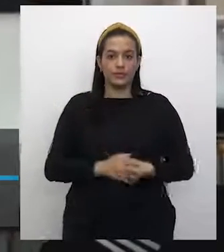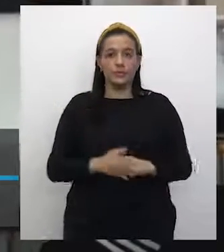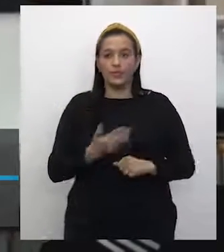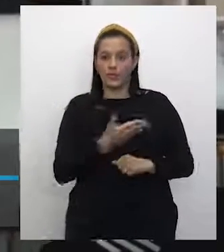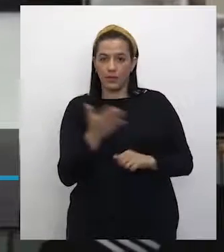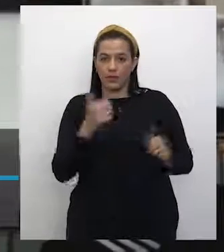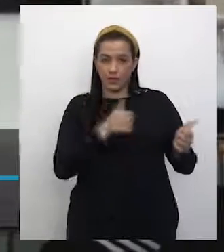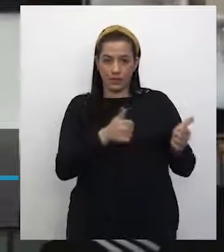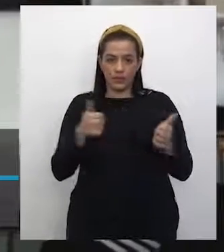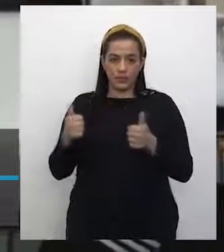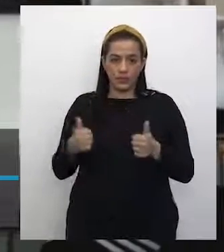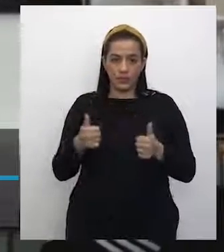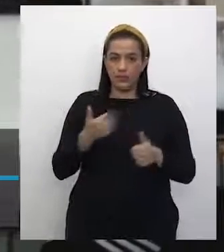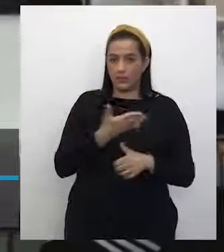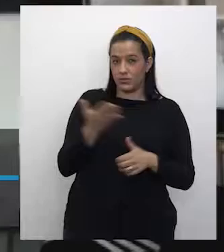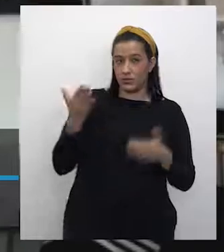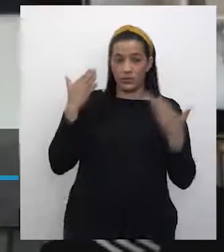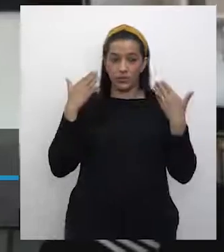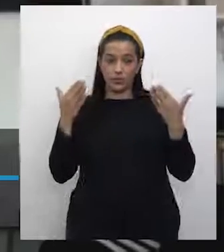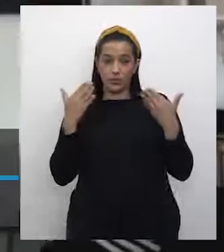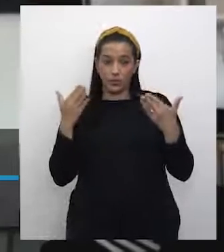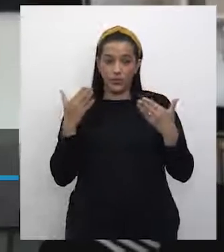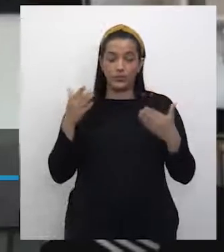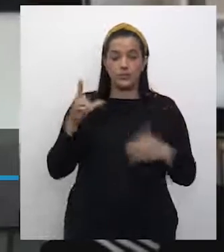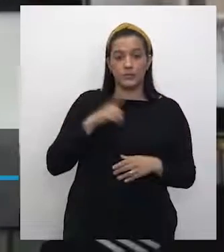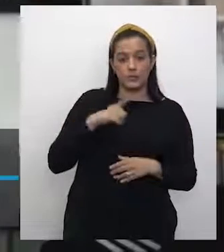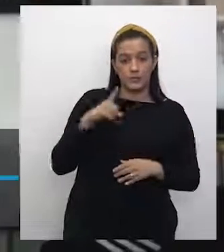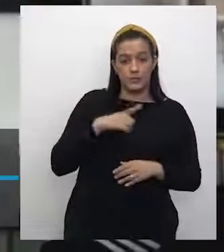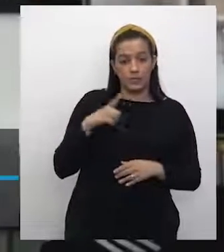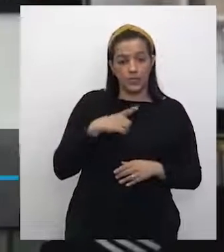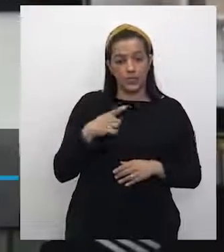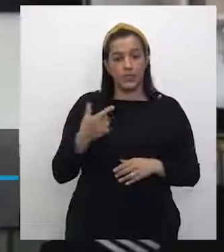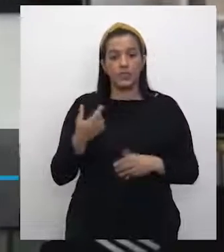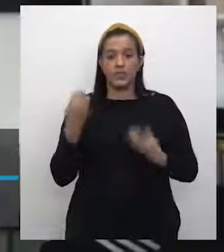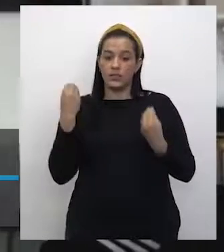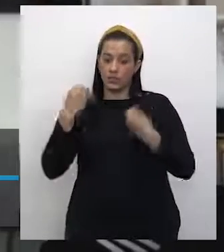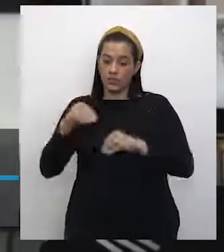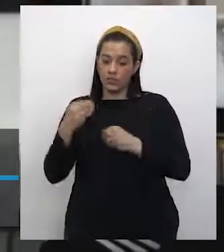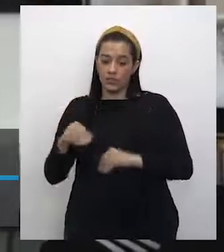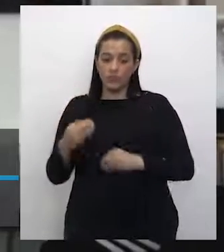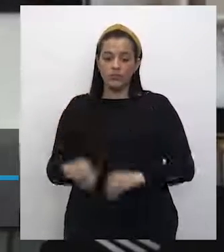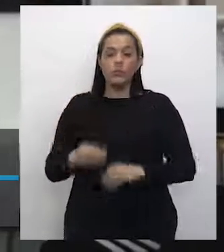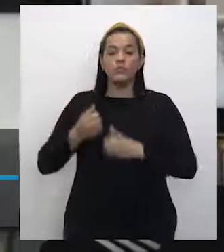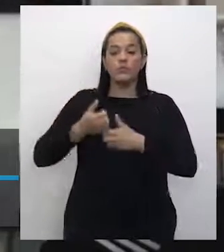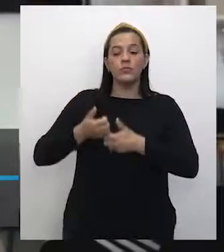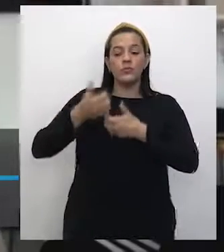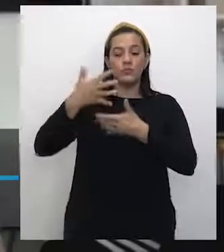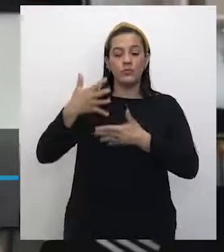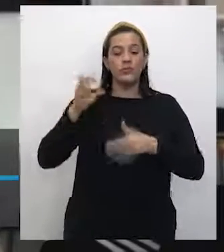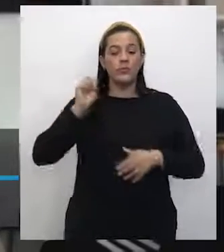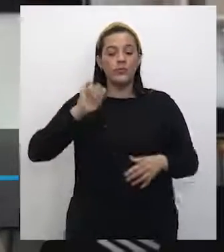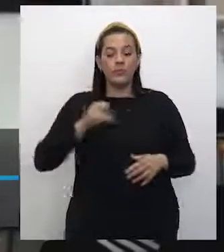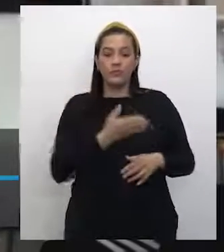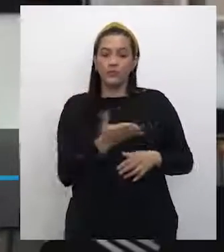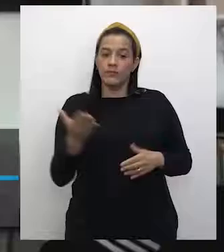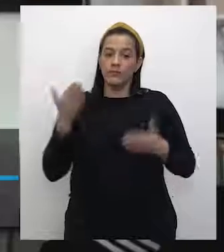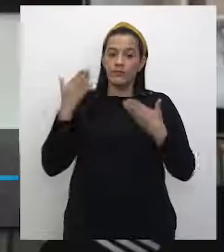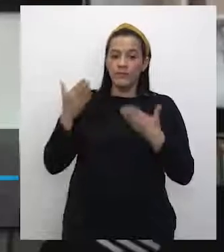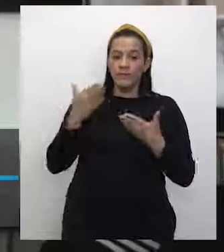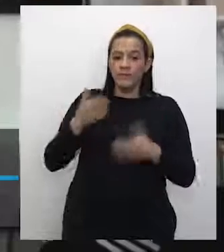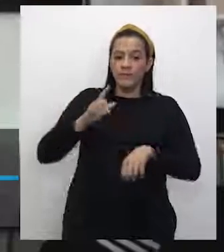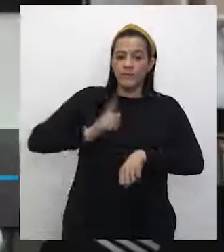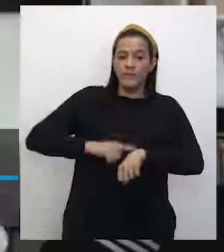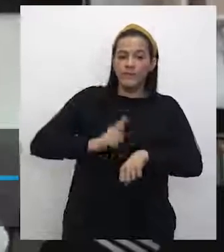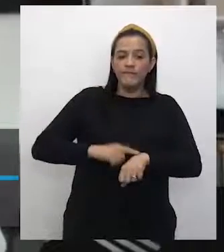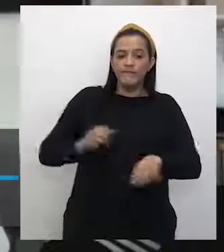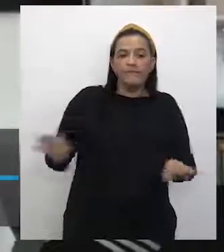bem para vocês? Ficou alguma dúvida, gente? Alguém tem? Escrevam aí no chat se vocês tiverem mais alguma dúvida, porque a aula está